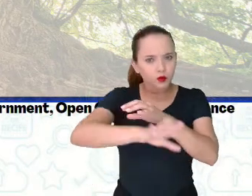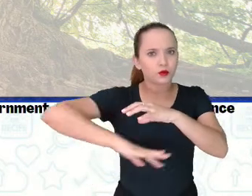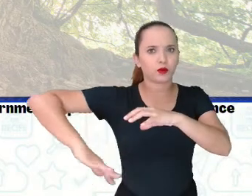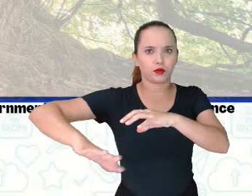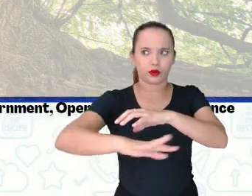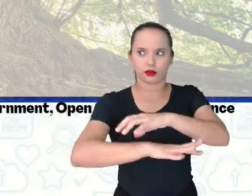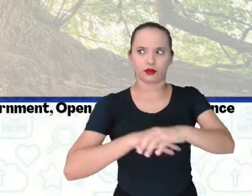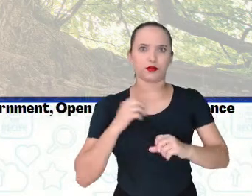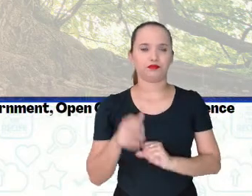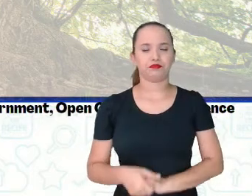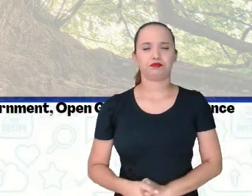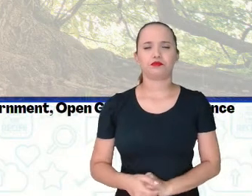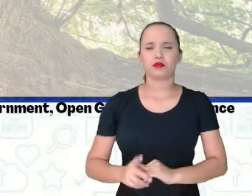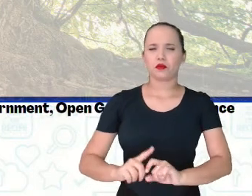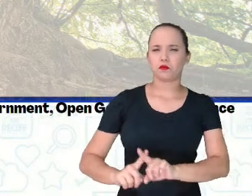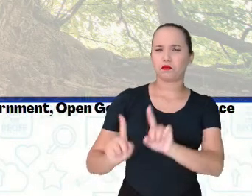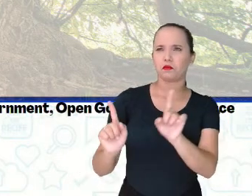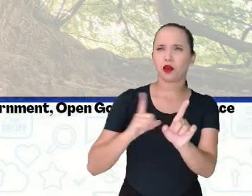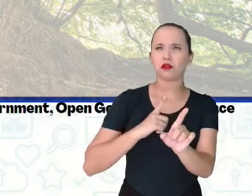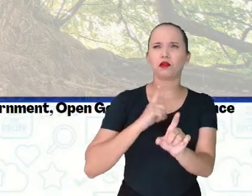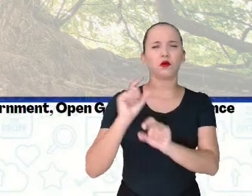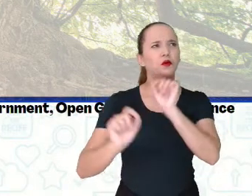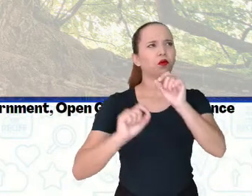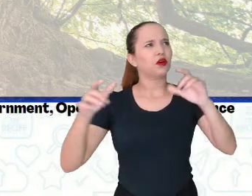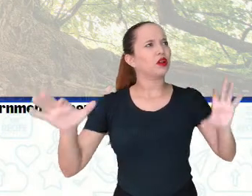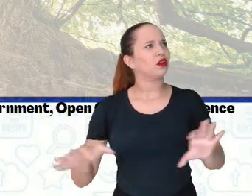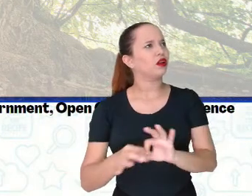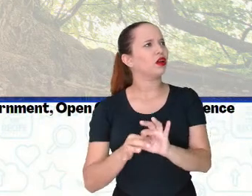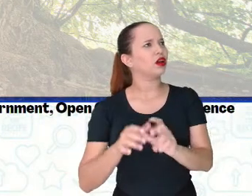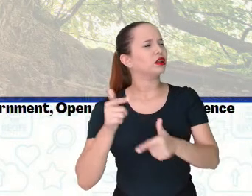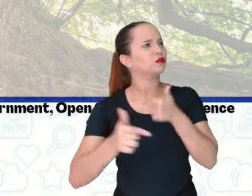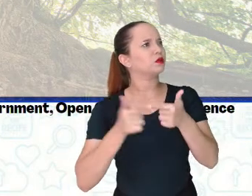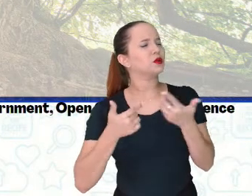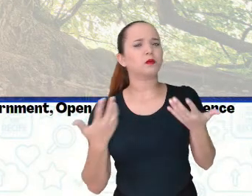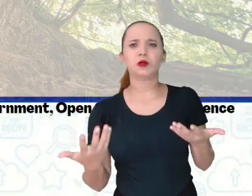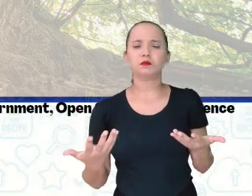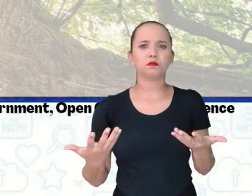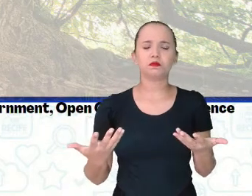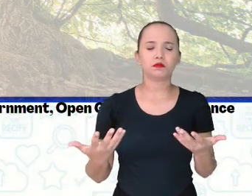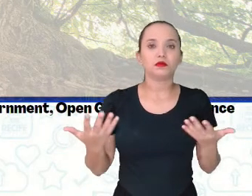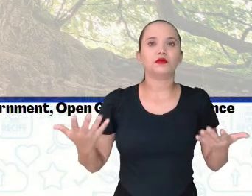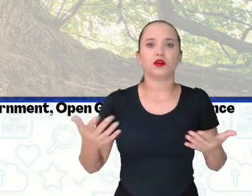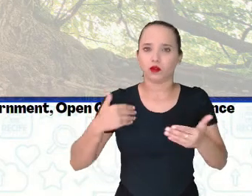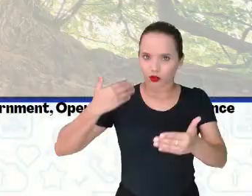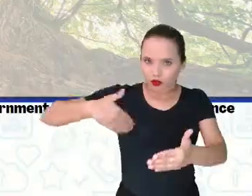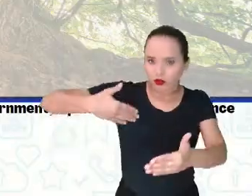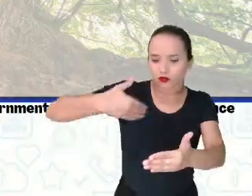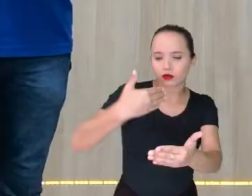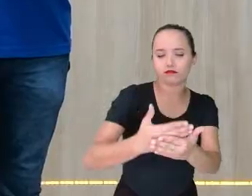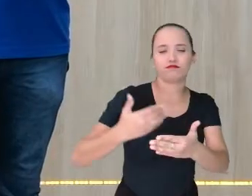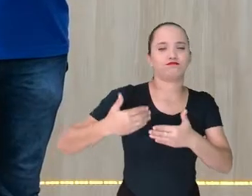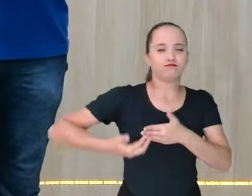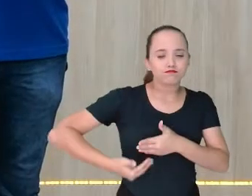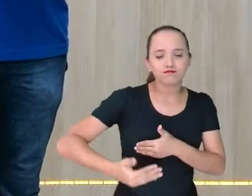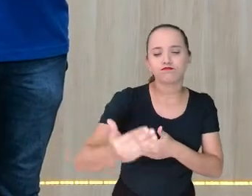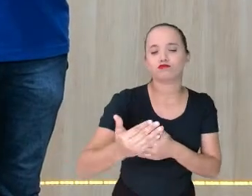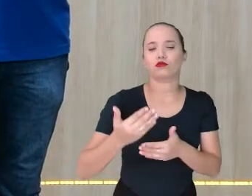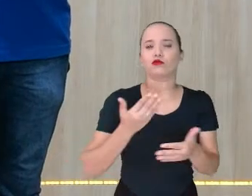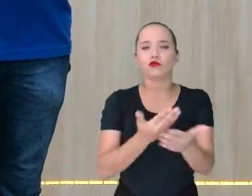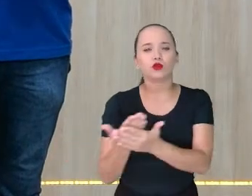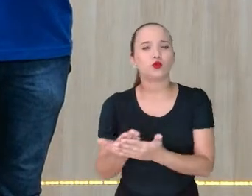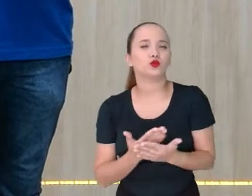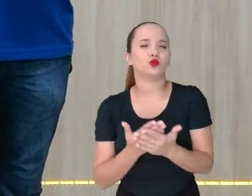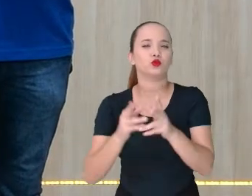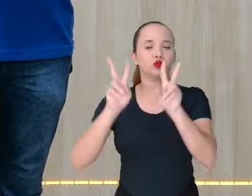ambiente. E o que é que tem a ver com o trabalho? É isso que a gente vai agora, ao longo dessas aulas, tá? Nós vamos trabalhar